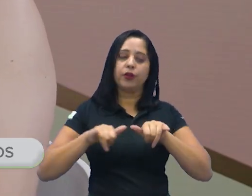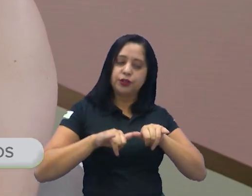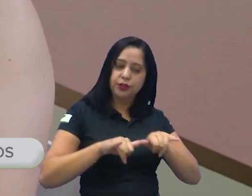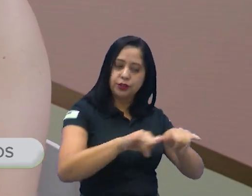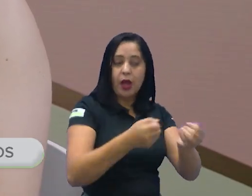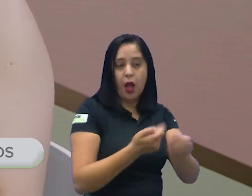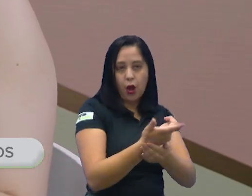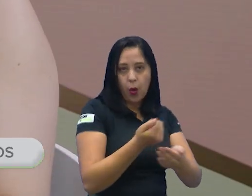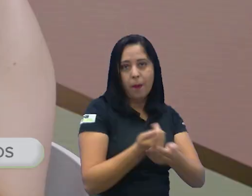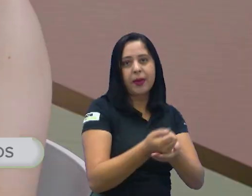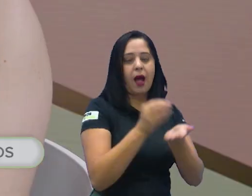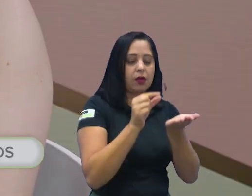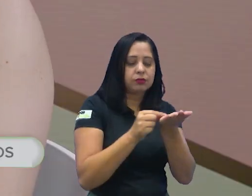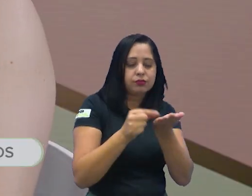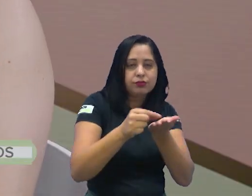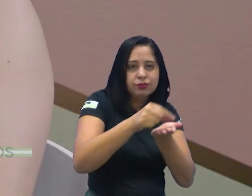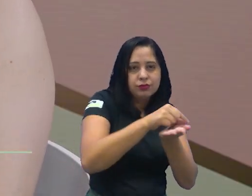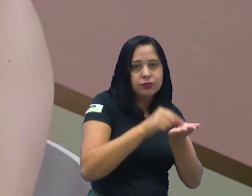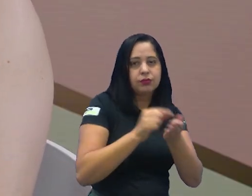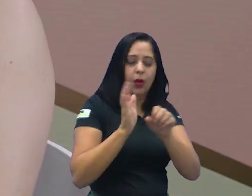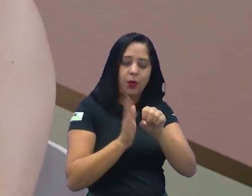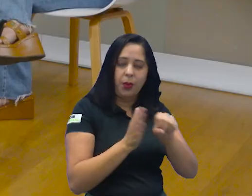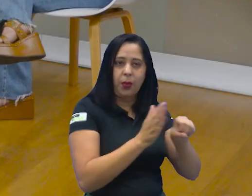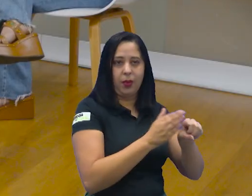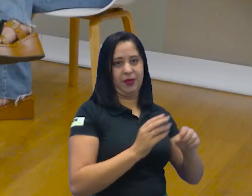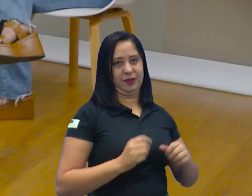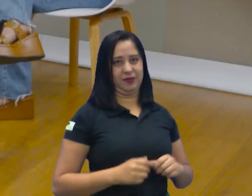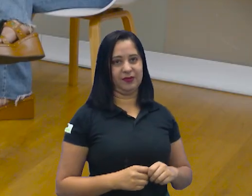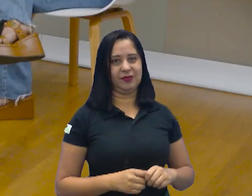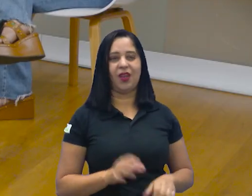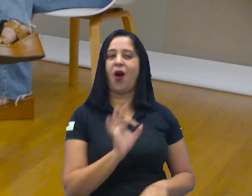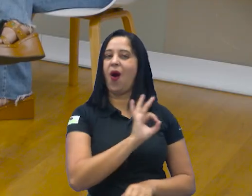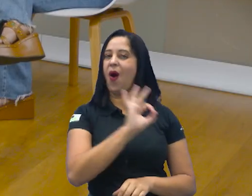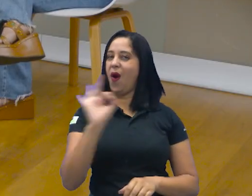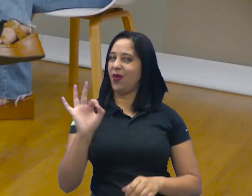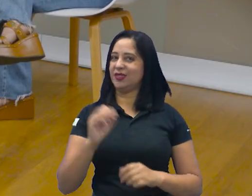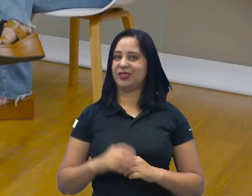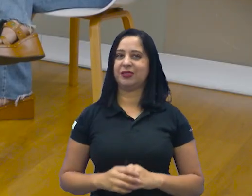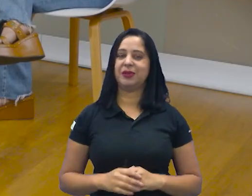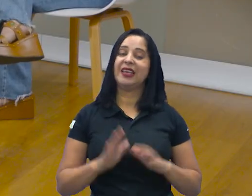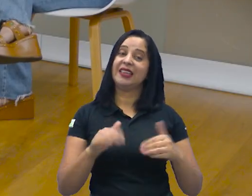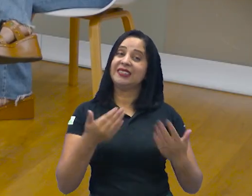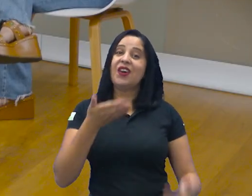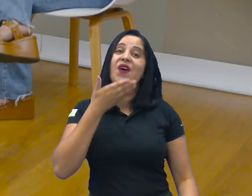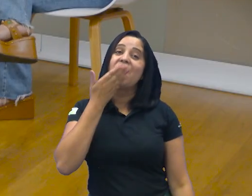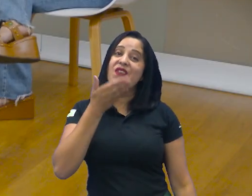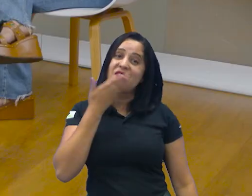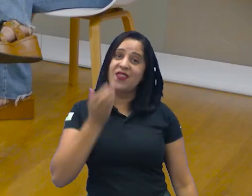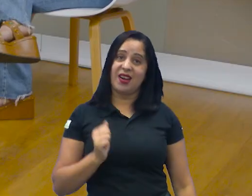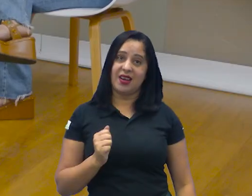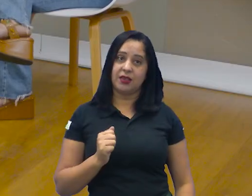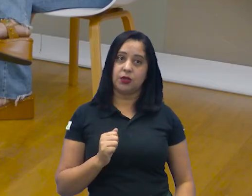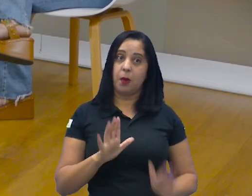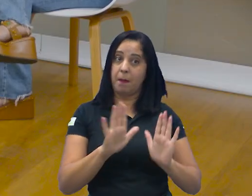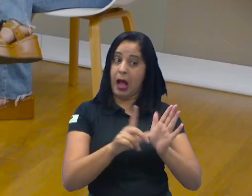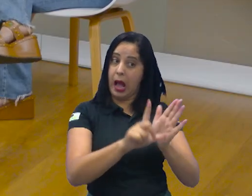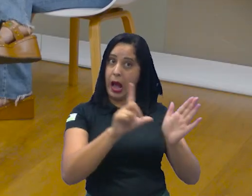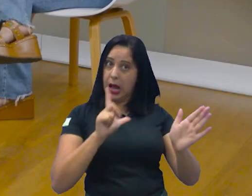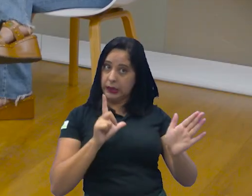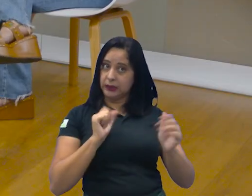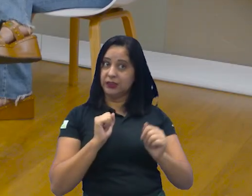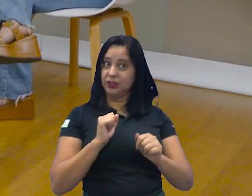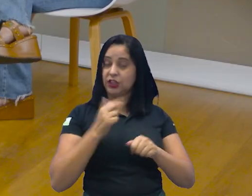leguminosas. E aí a gente já tem o prato perfeito. Ai, que ótimo. E fica muito mais fácil se procurar uma nutricionista e pegar as dicas da